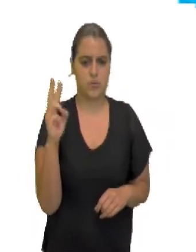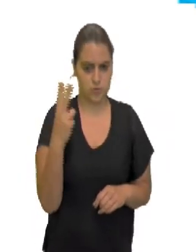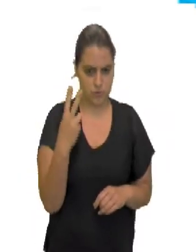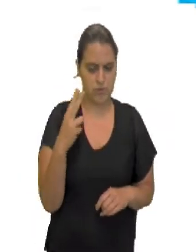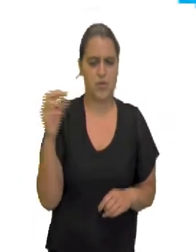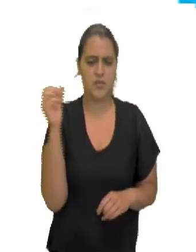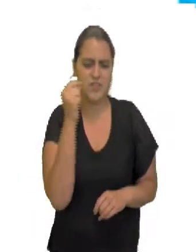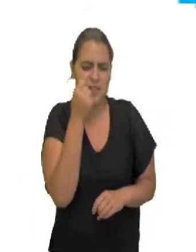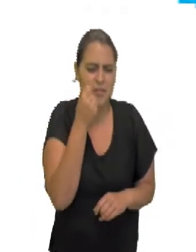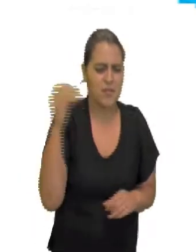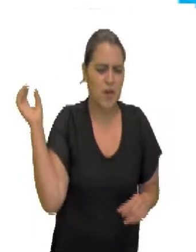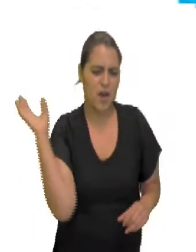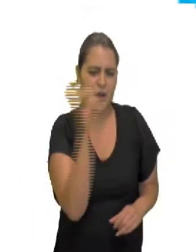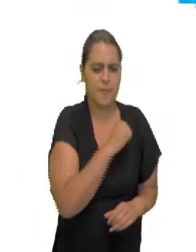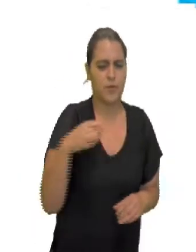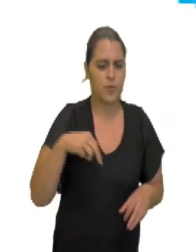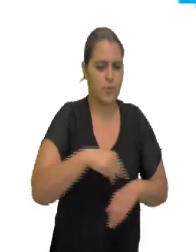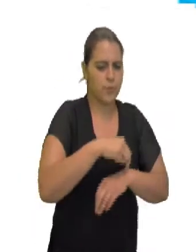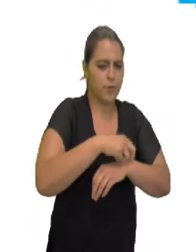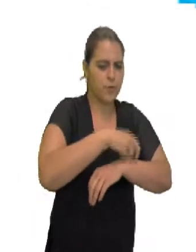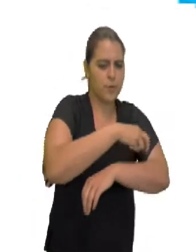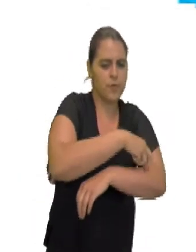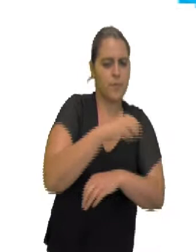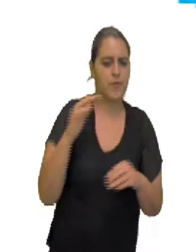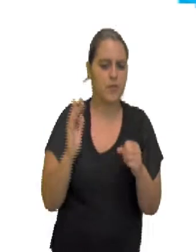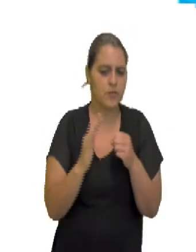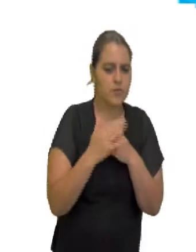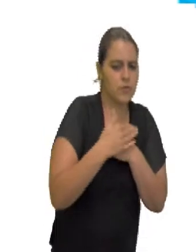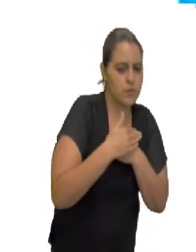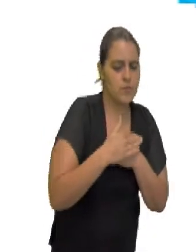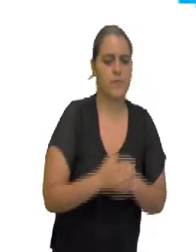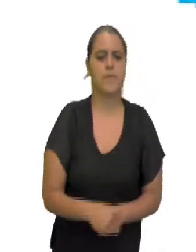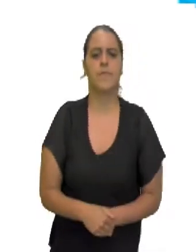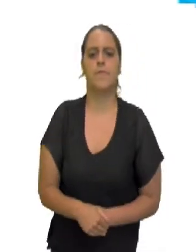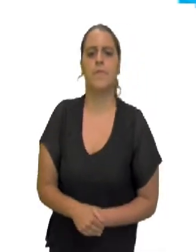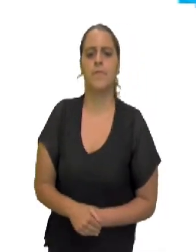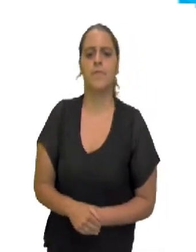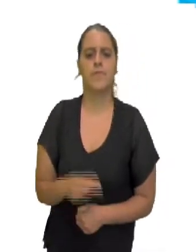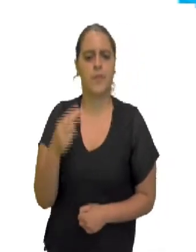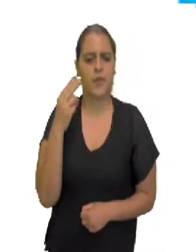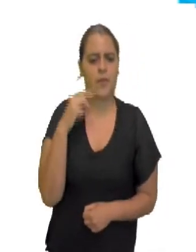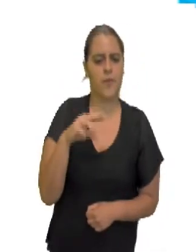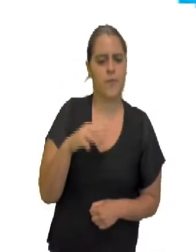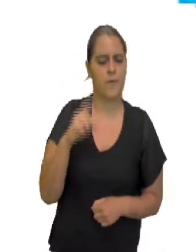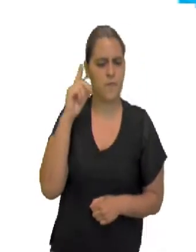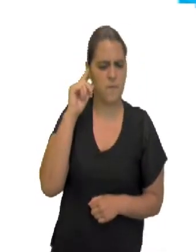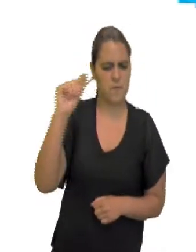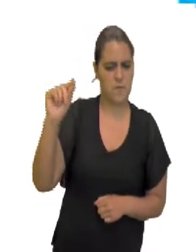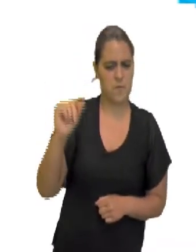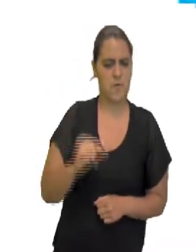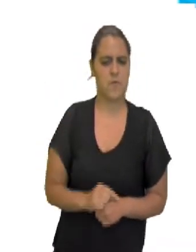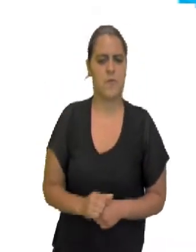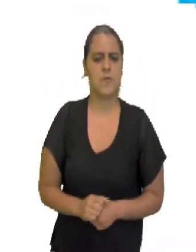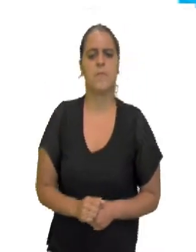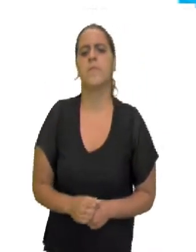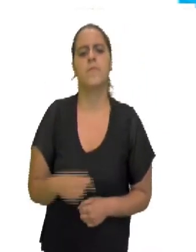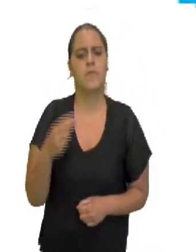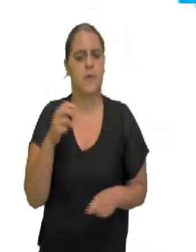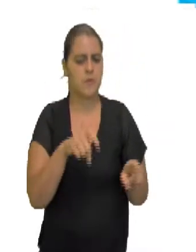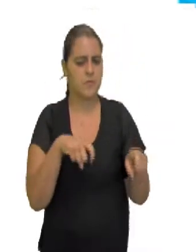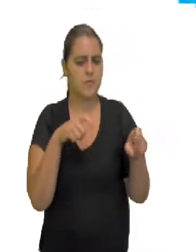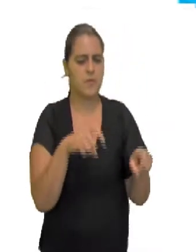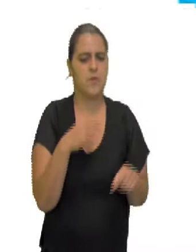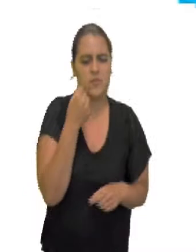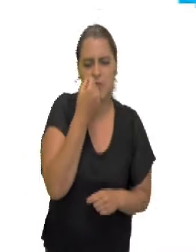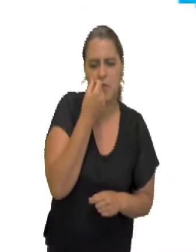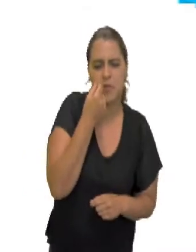correram espavoridos para se esconder. Eu vou para o meu campo, disse o